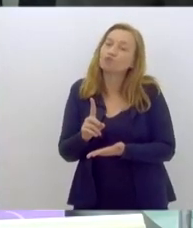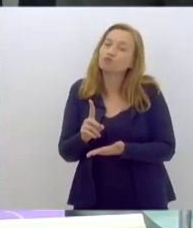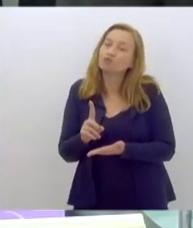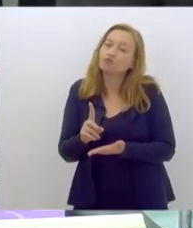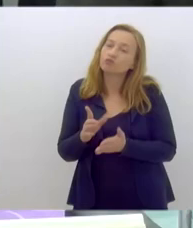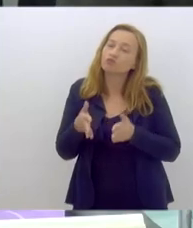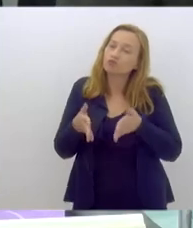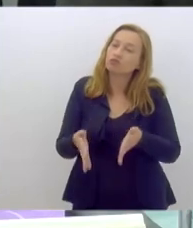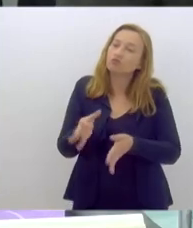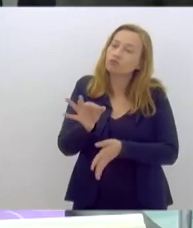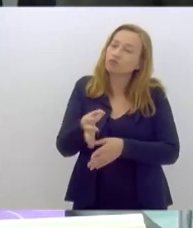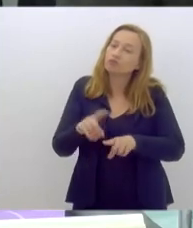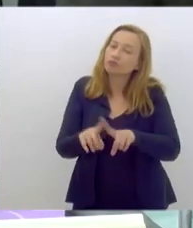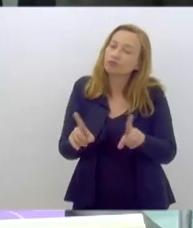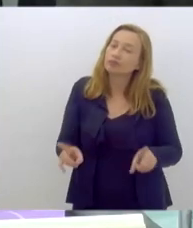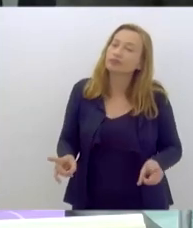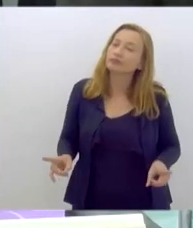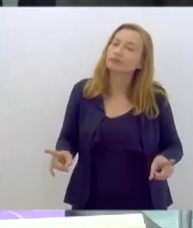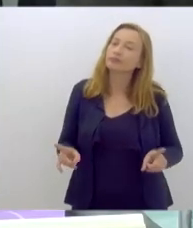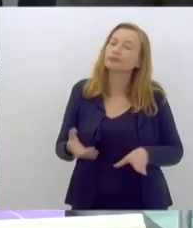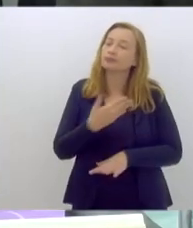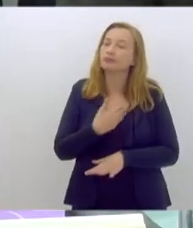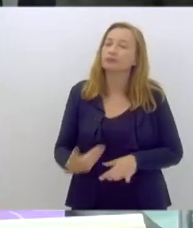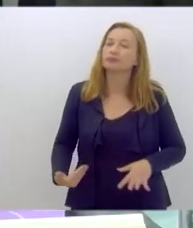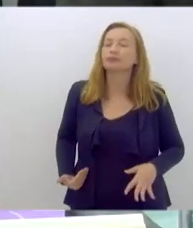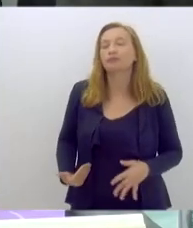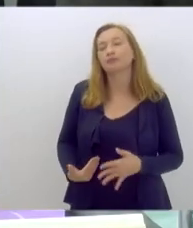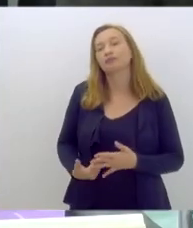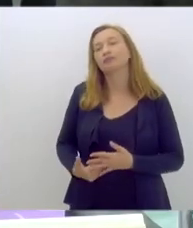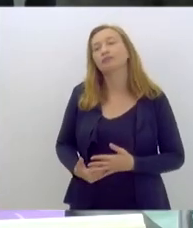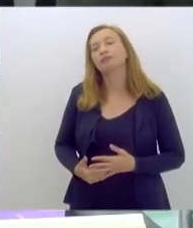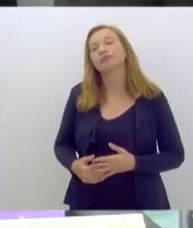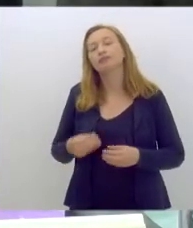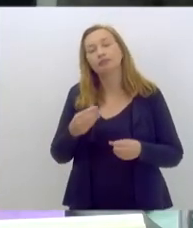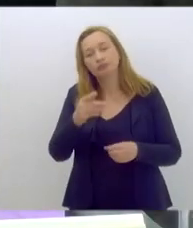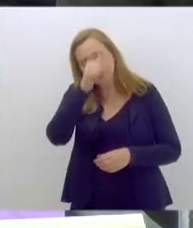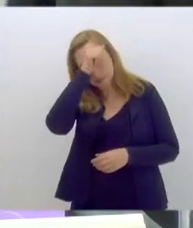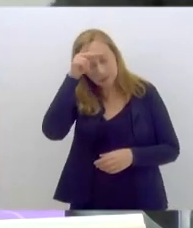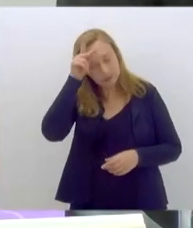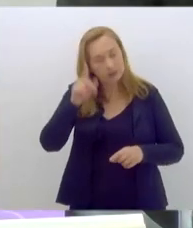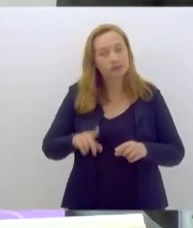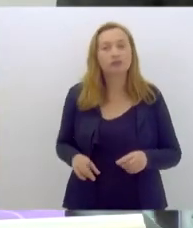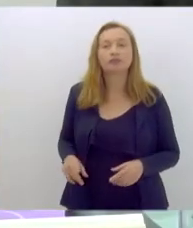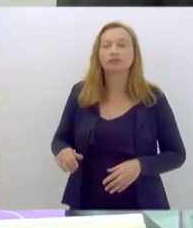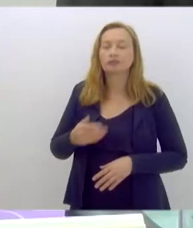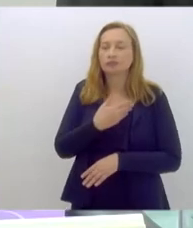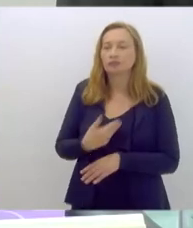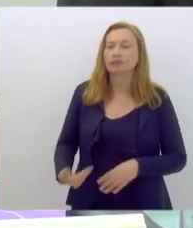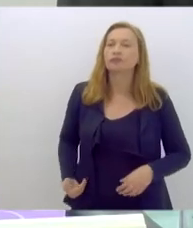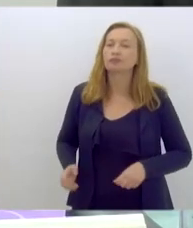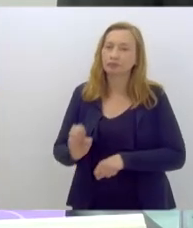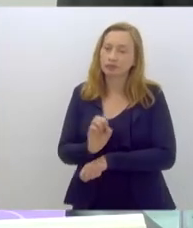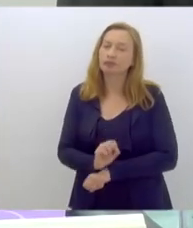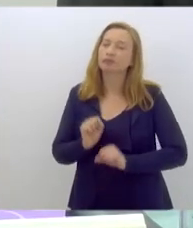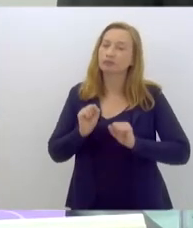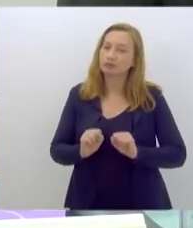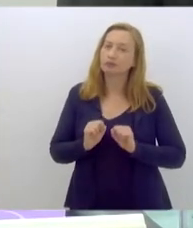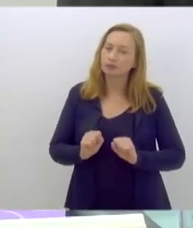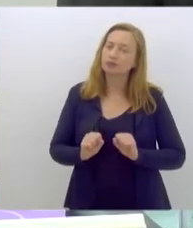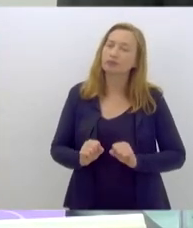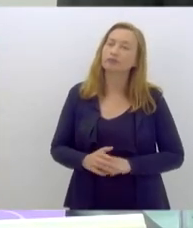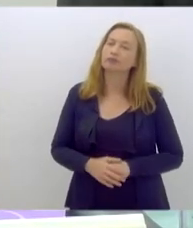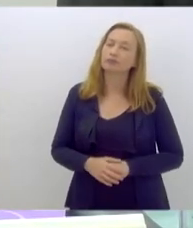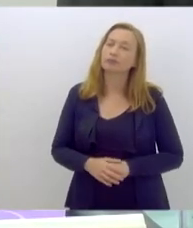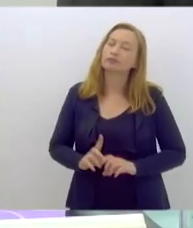específica do governo estado mais das prefeituras mas eu acho que o governo do estado pode sim é